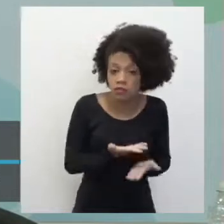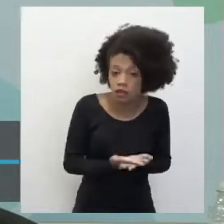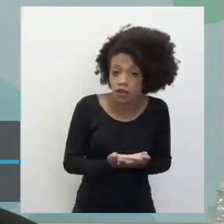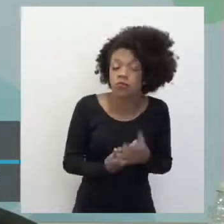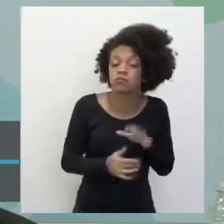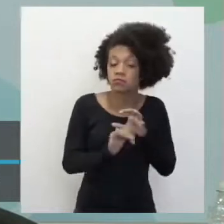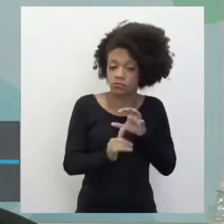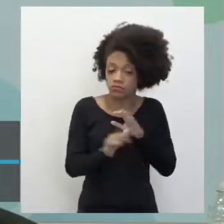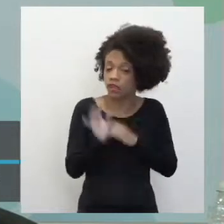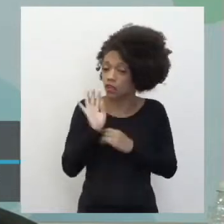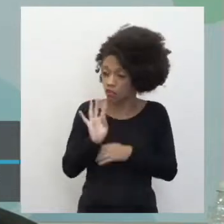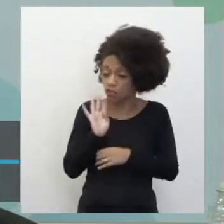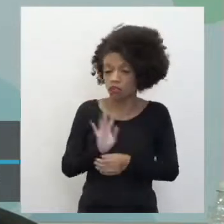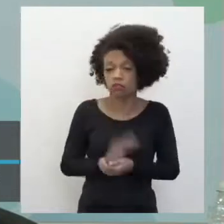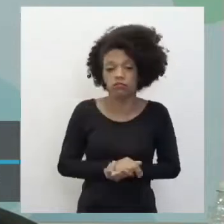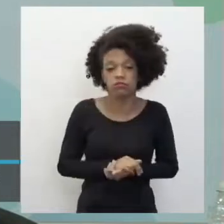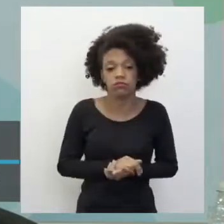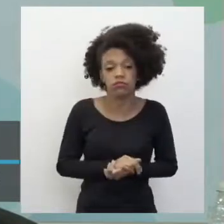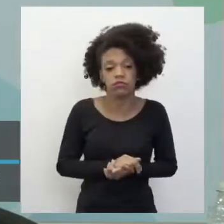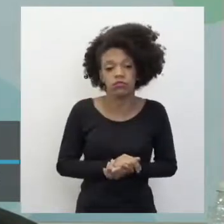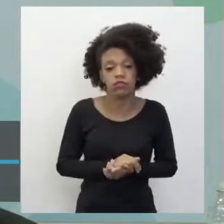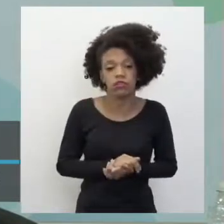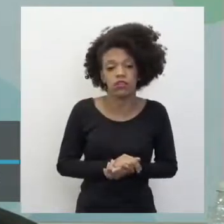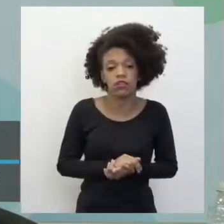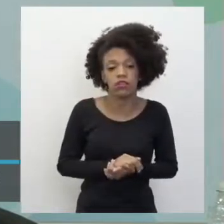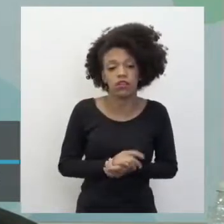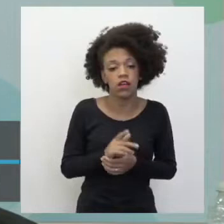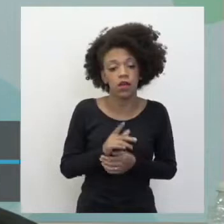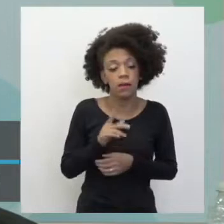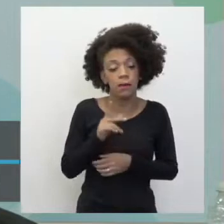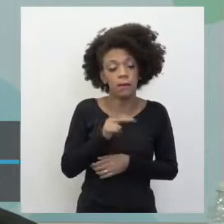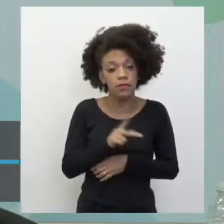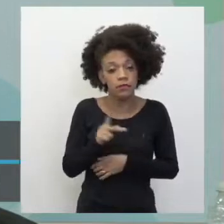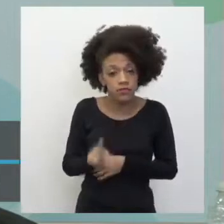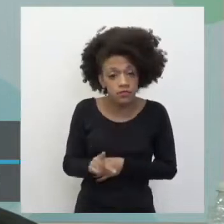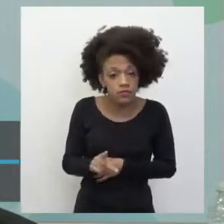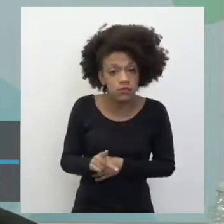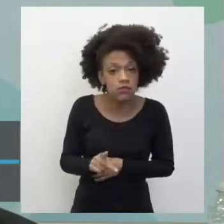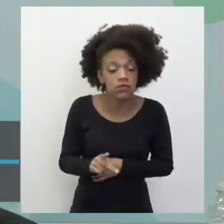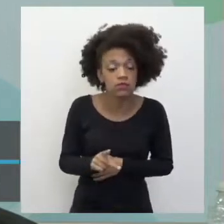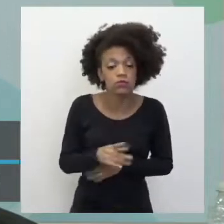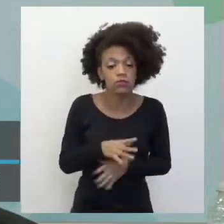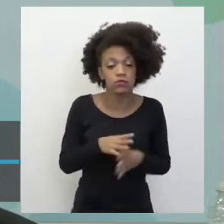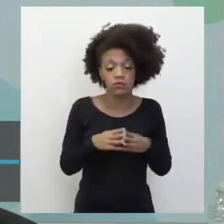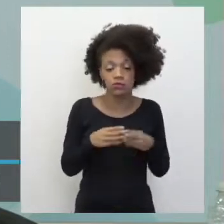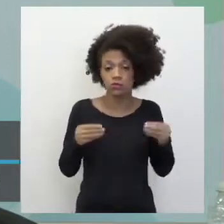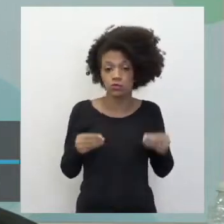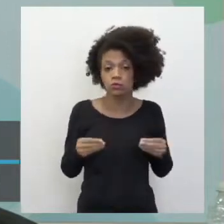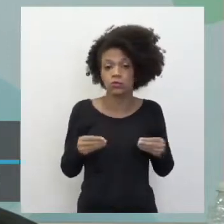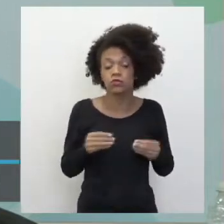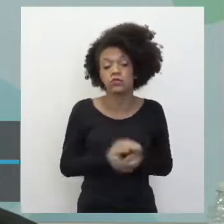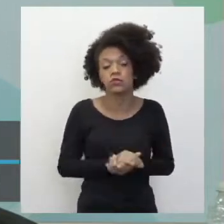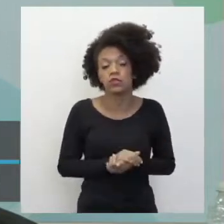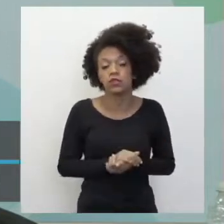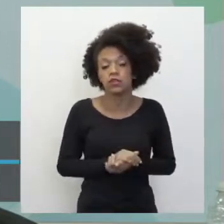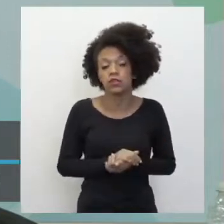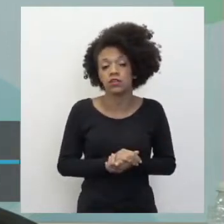conto legal. As pessoas estão sumindo. Pro Cleide. A Pro Ariana, a cinza do cachorro.